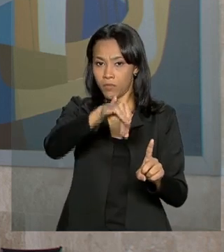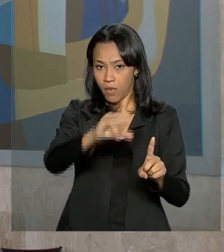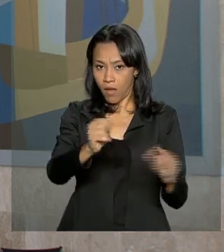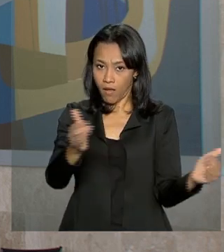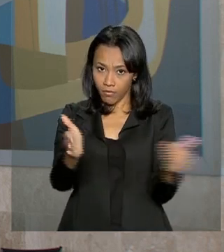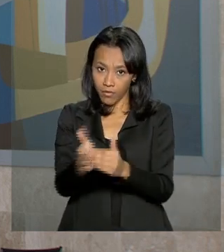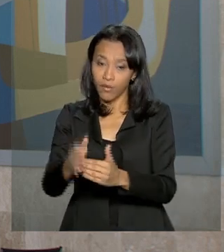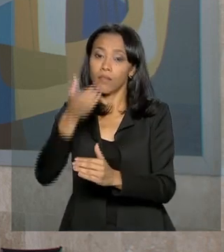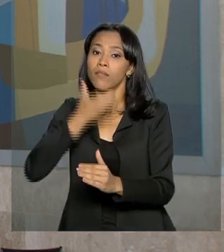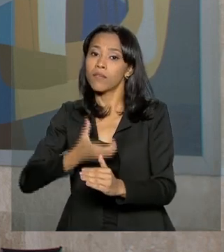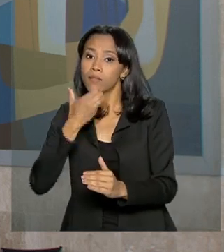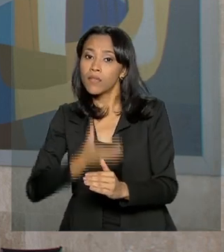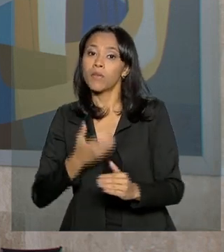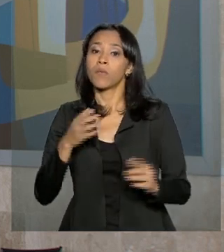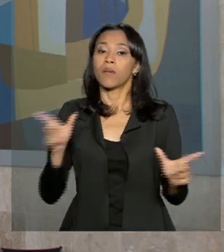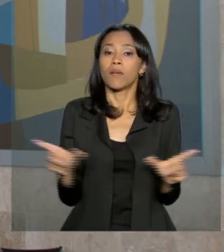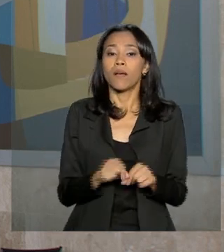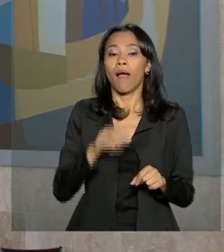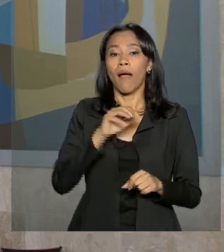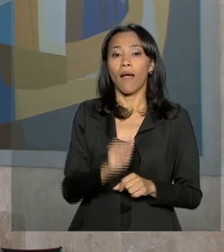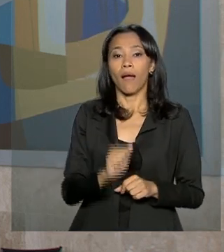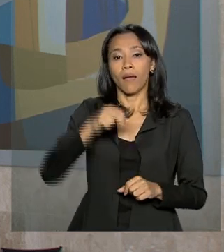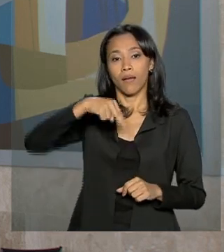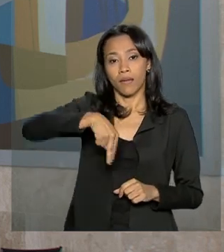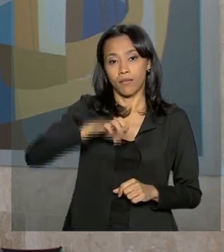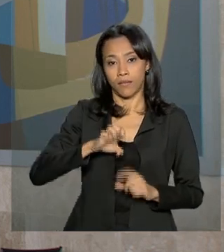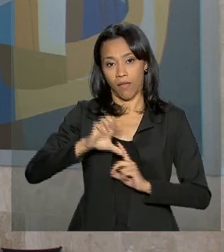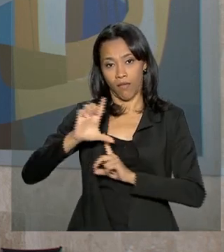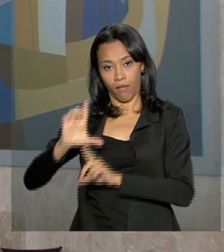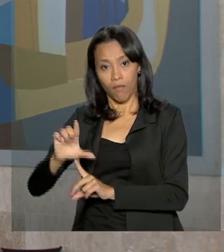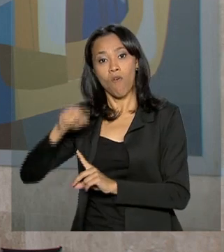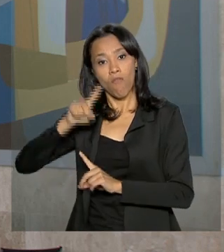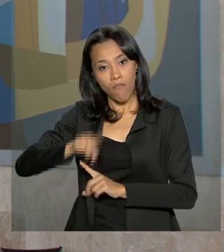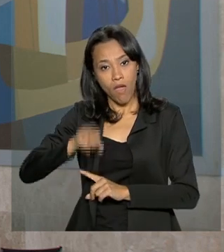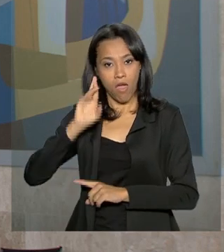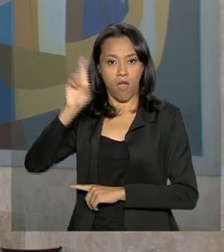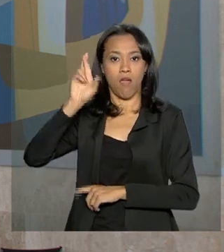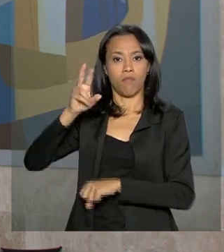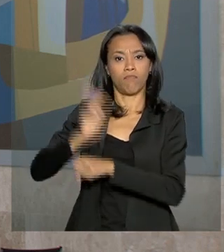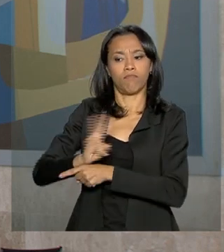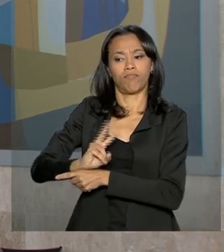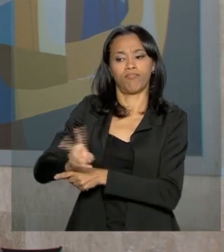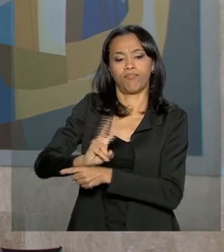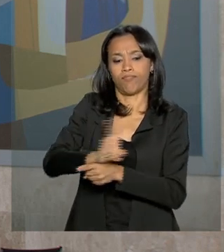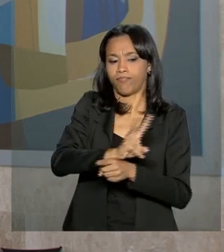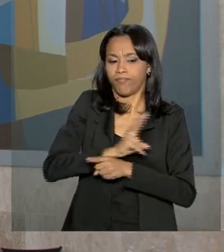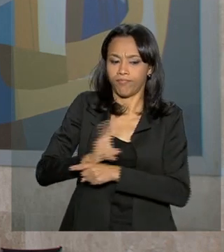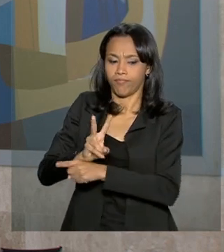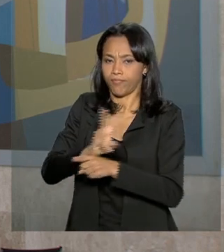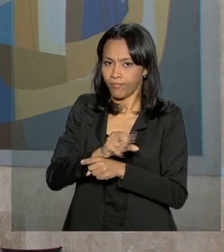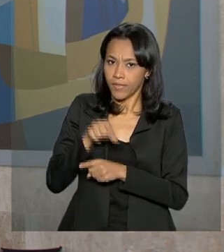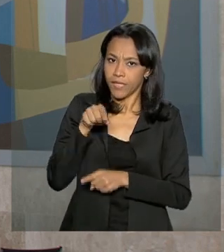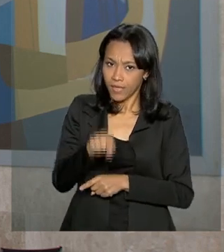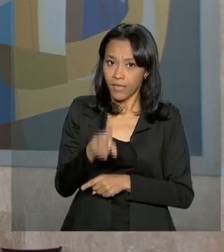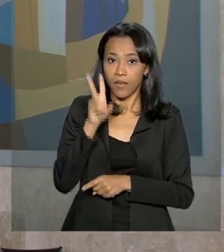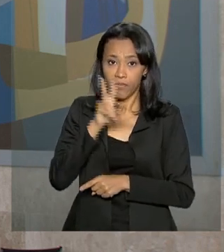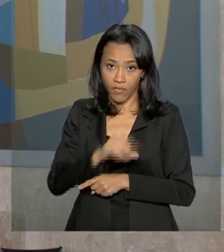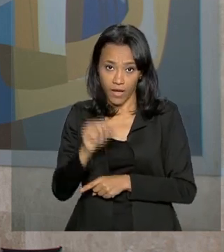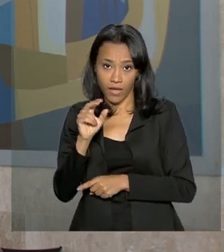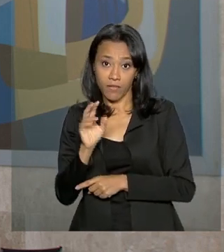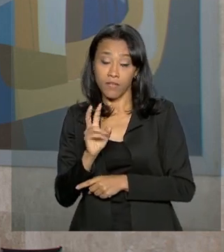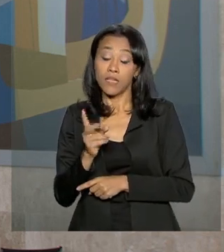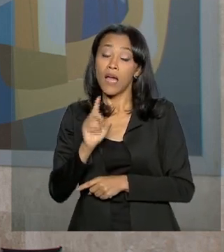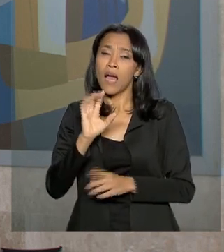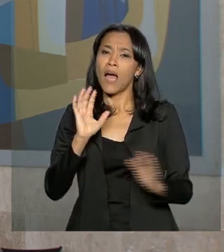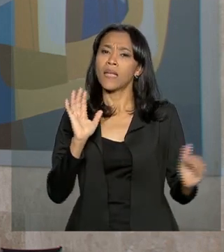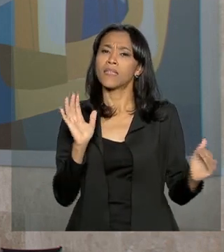vai inspecionar todas as barragens de hidrelétricas classificadas com dano potencial alto, até completar